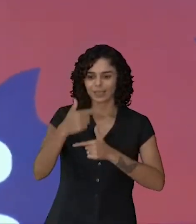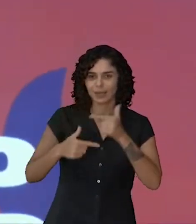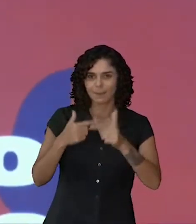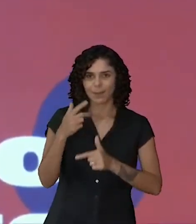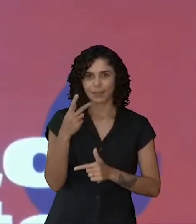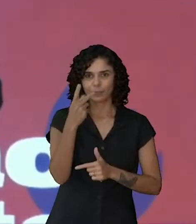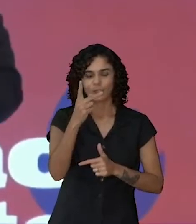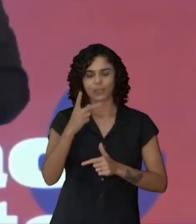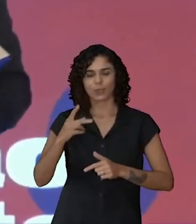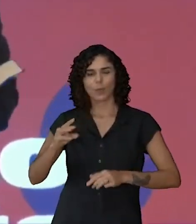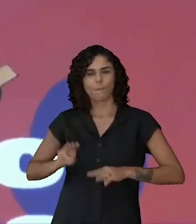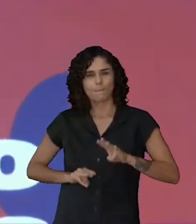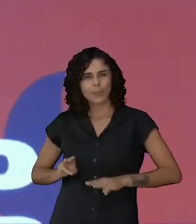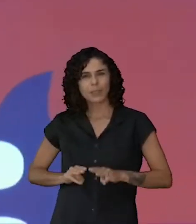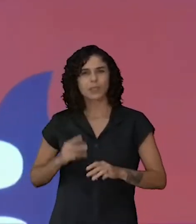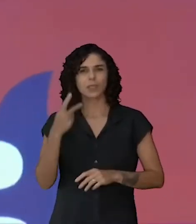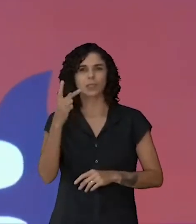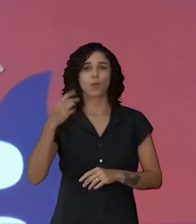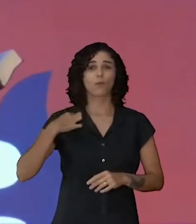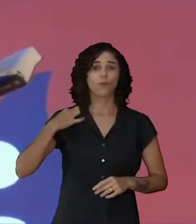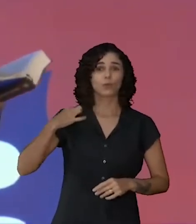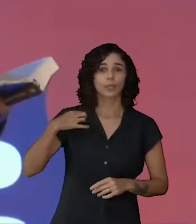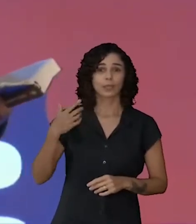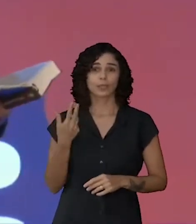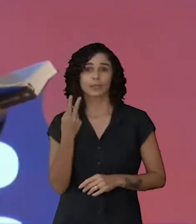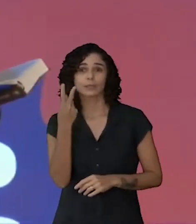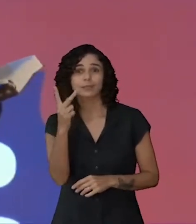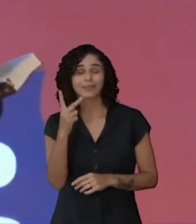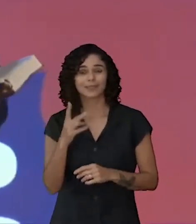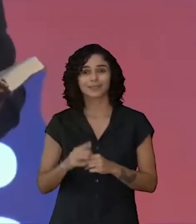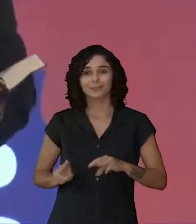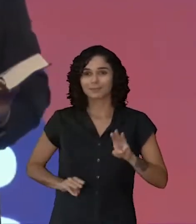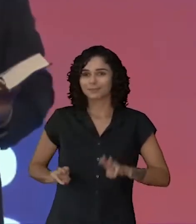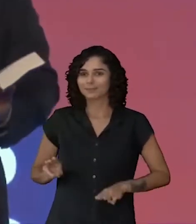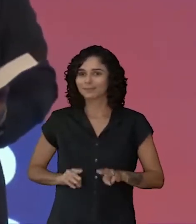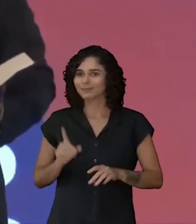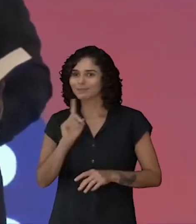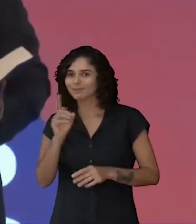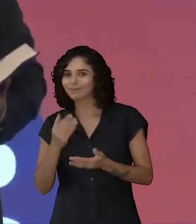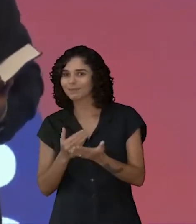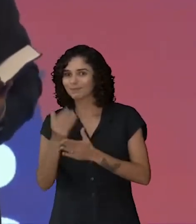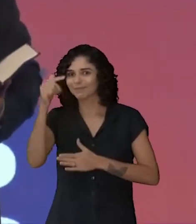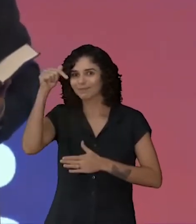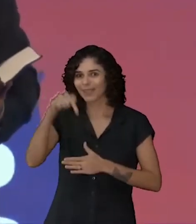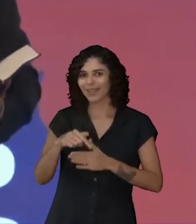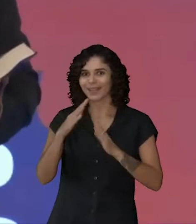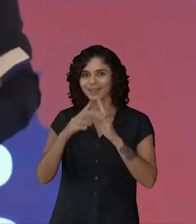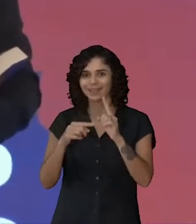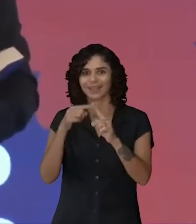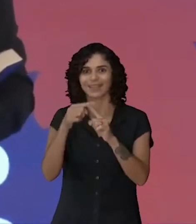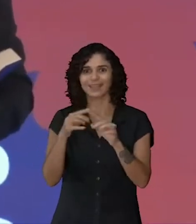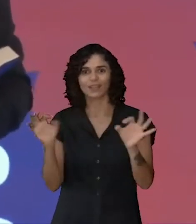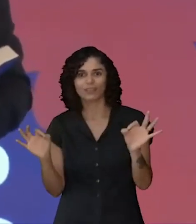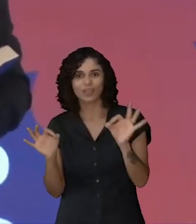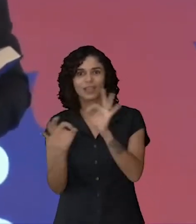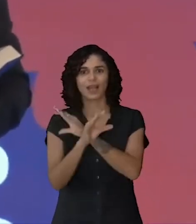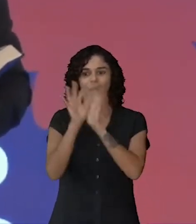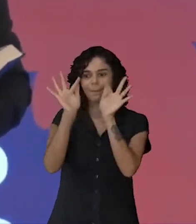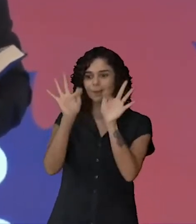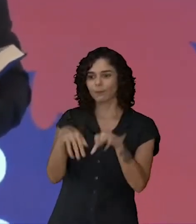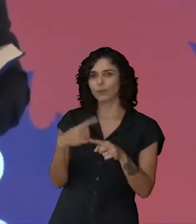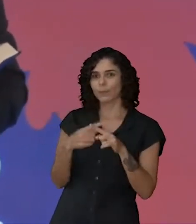seu ministério, no seu voluntariado. O ministério não começa aqui na igreja e termina quando você vai